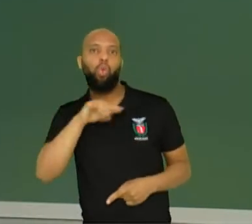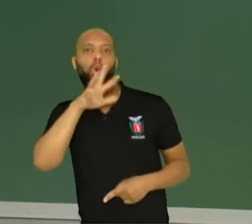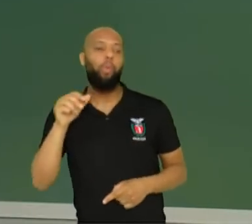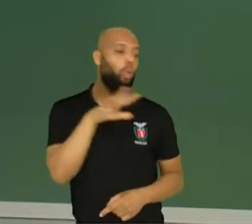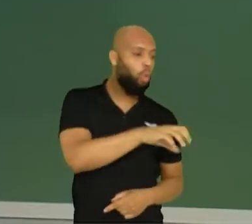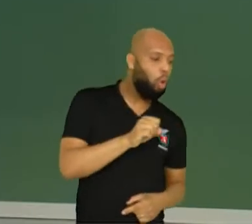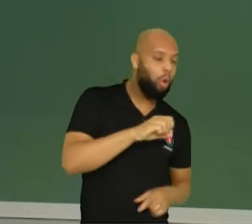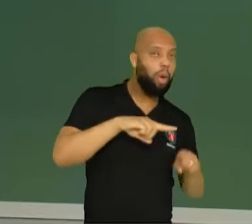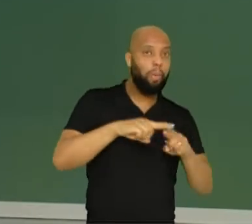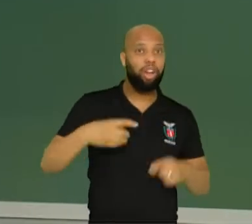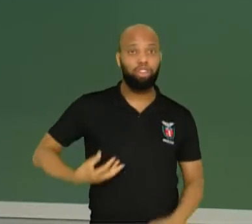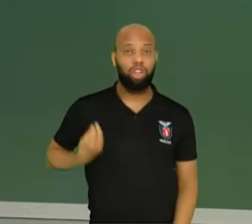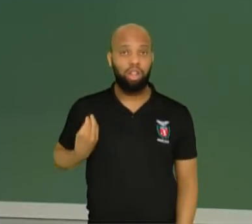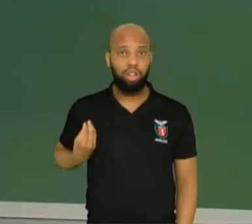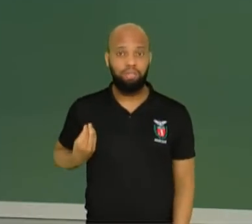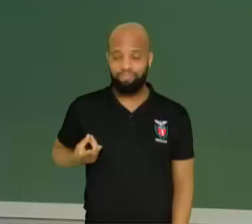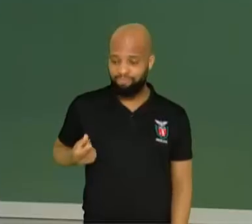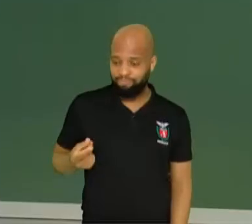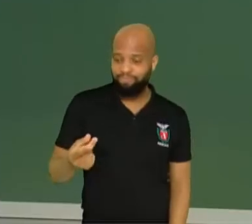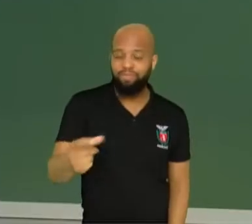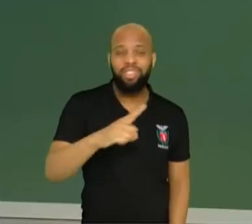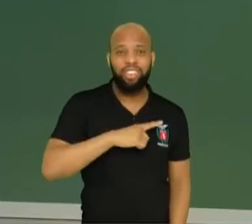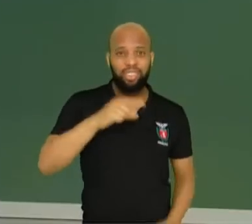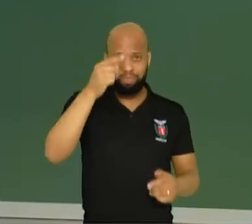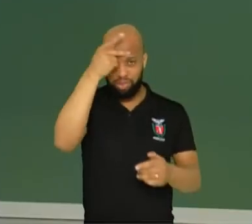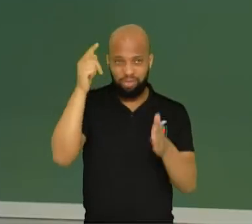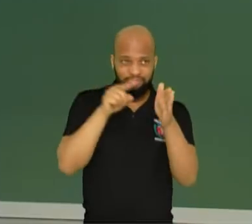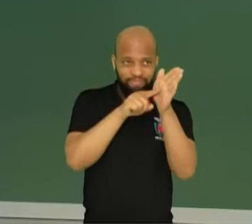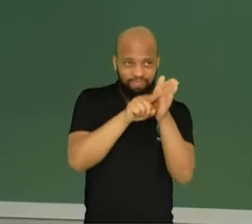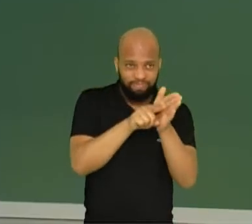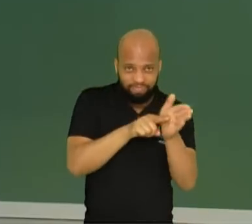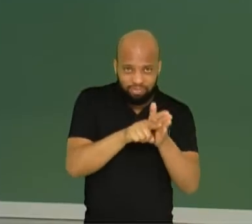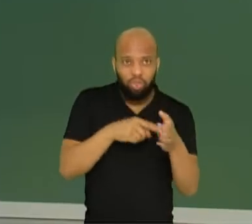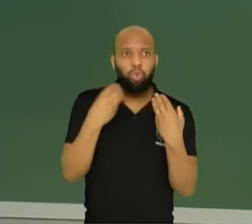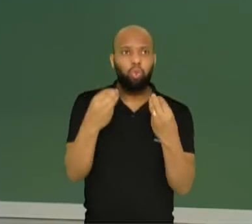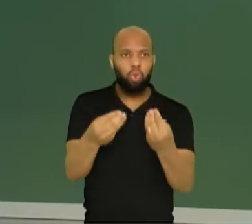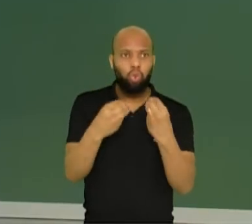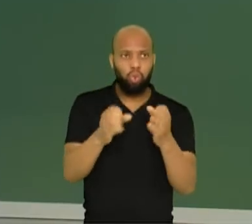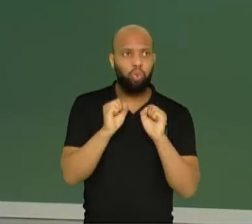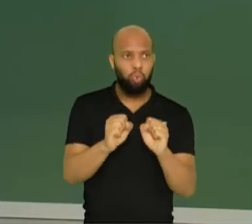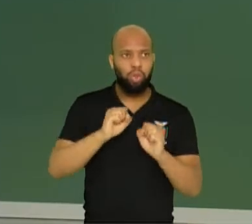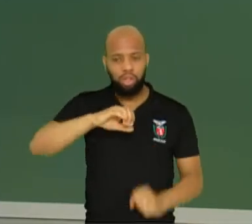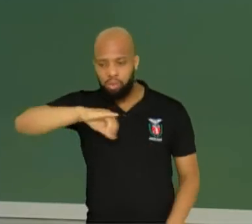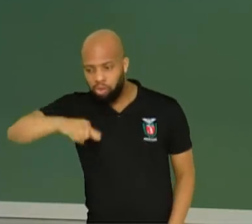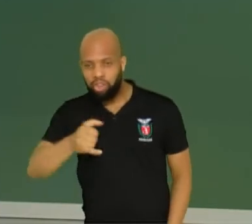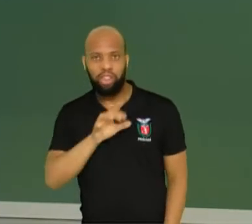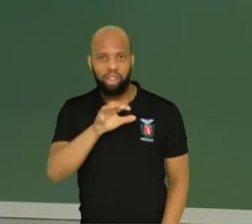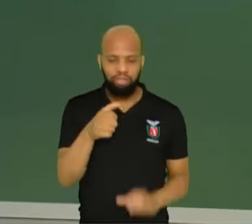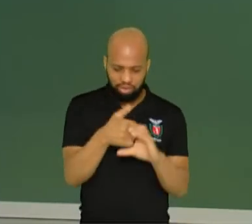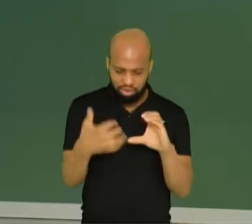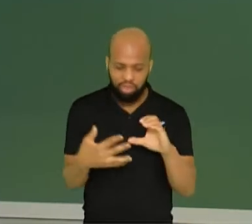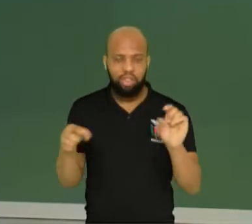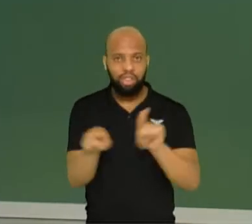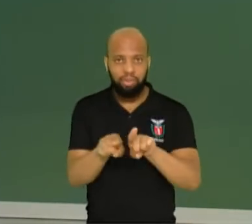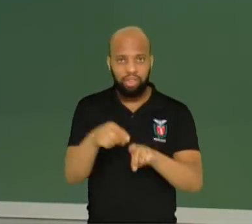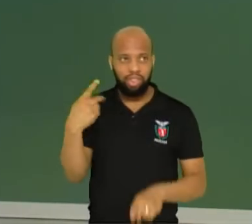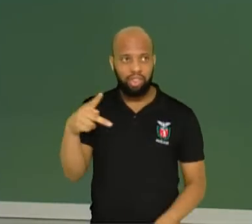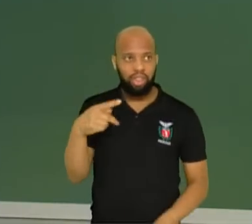ela é uma água-viva imortal. Tem vários cientistas pesquisando como a gente pode aproveitar essa característica